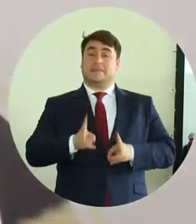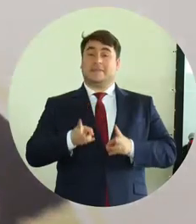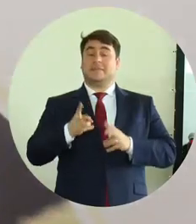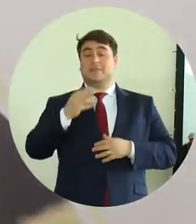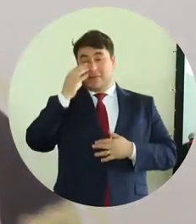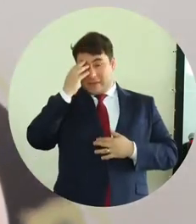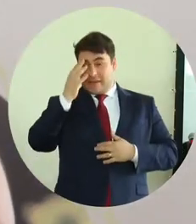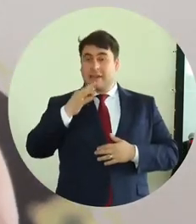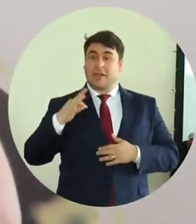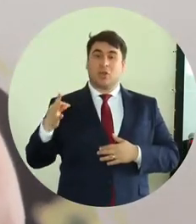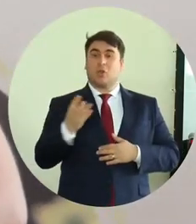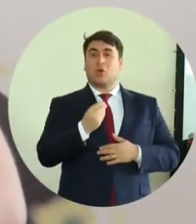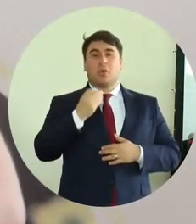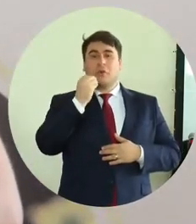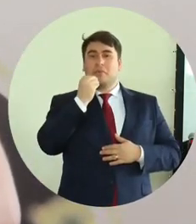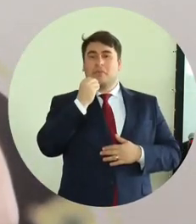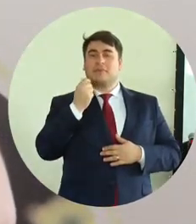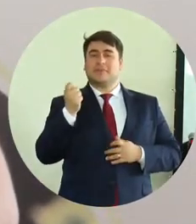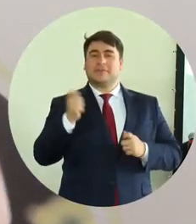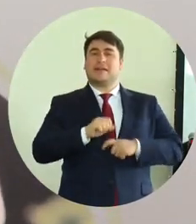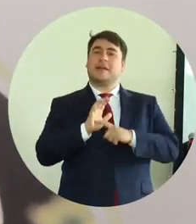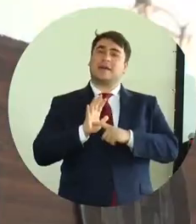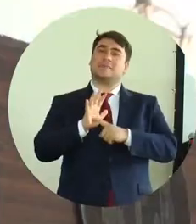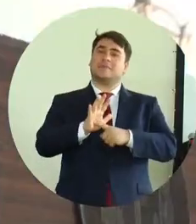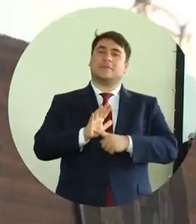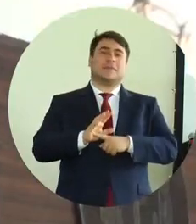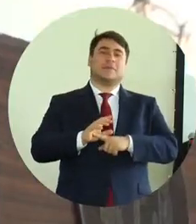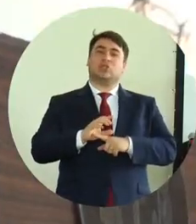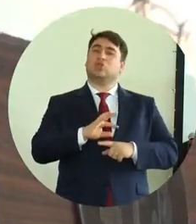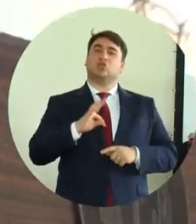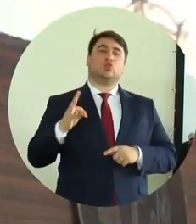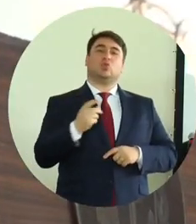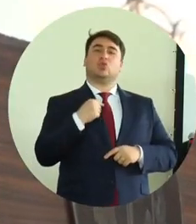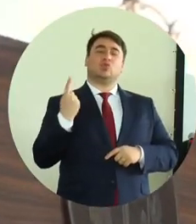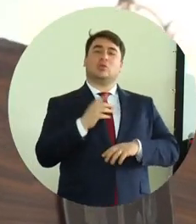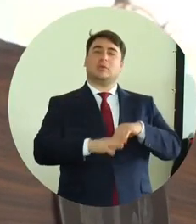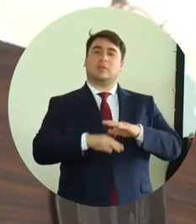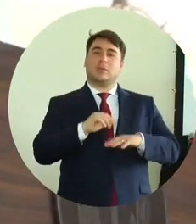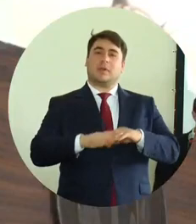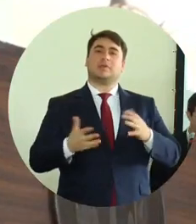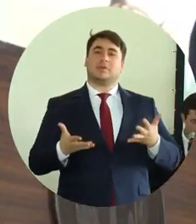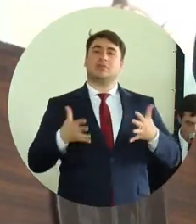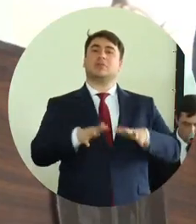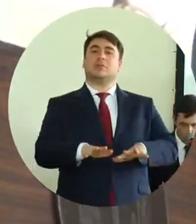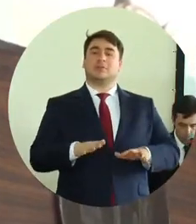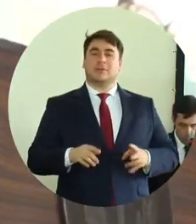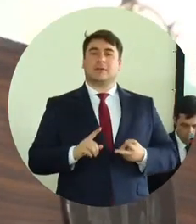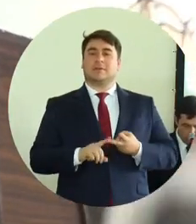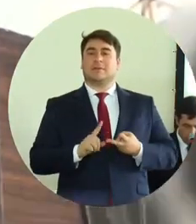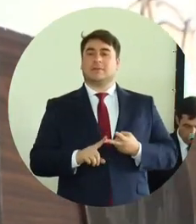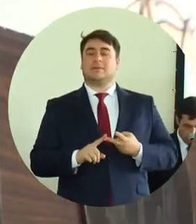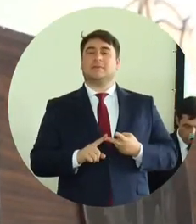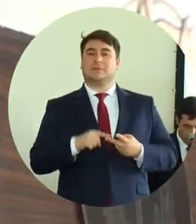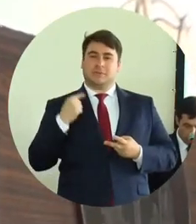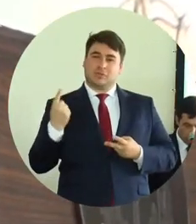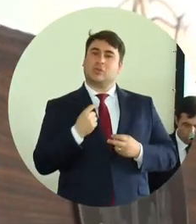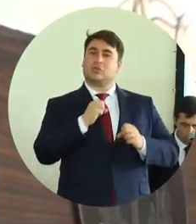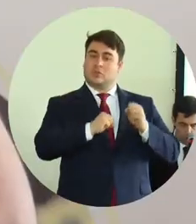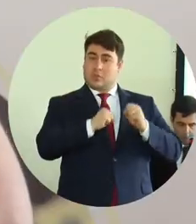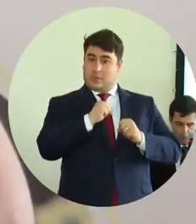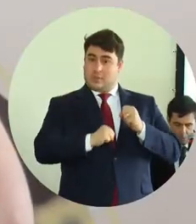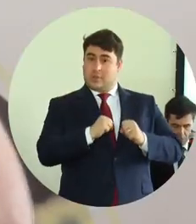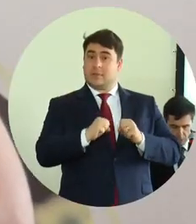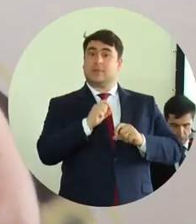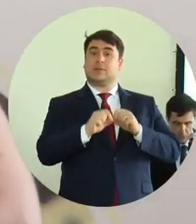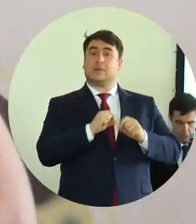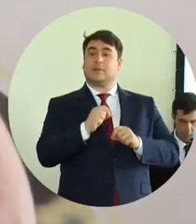agradece imensamente essa oportunidade de apresentar todas as nossas práticas de inclusão. Nós somos uma empresa